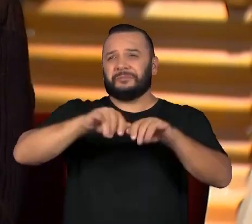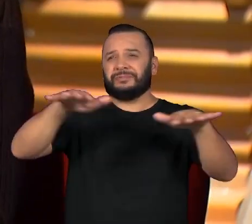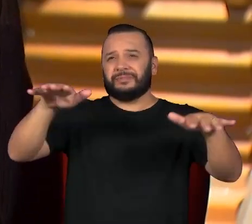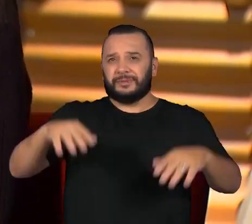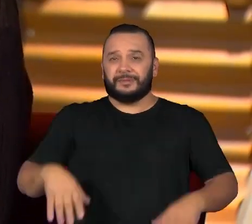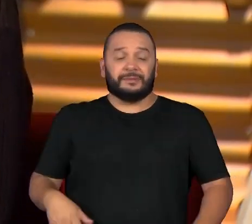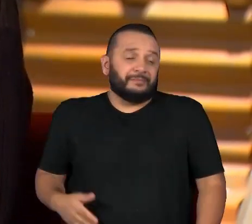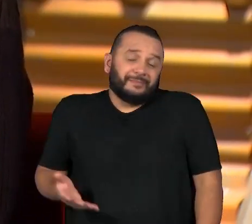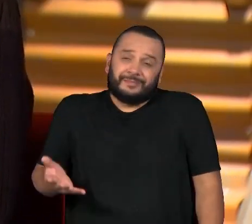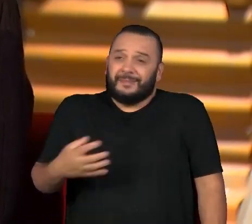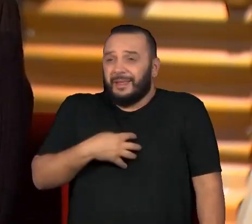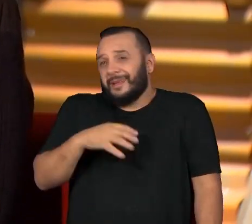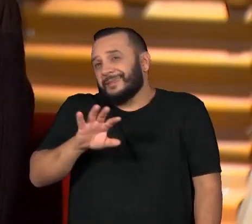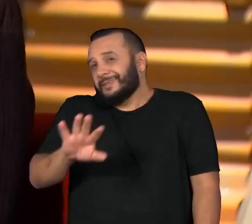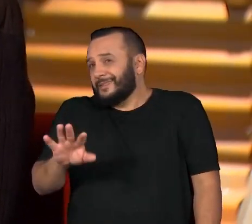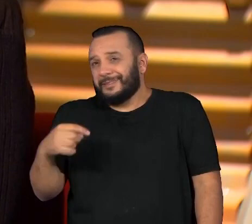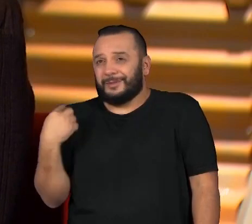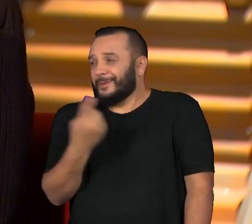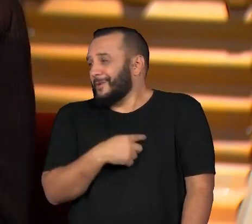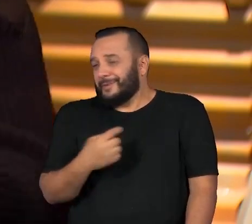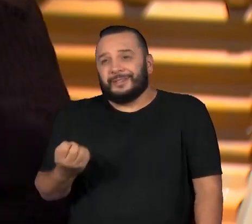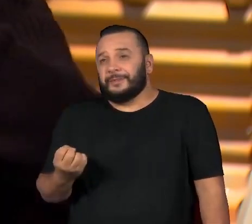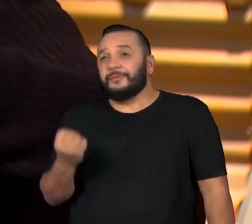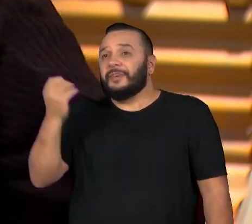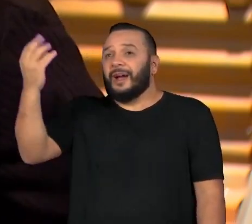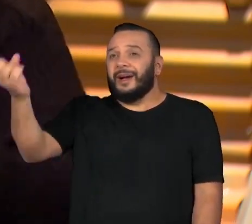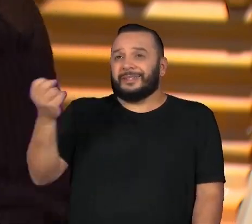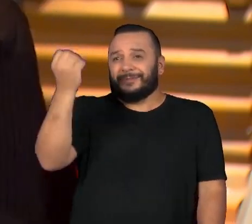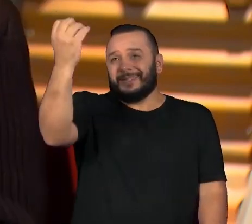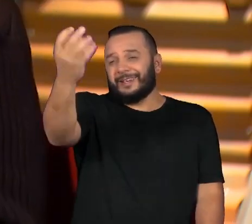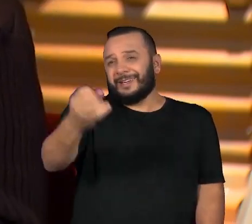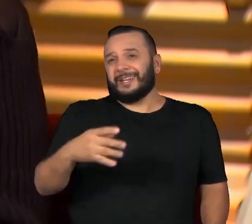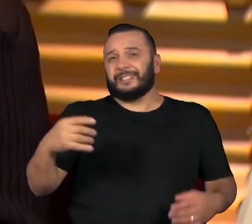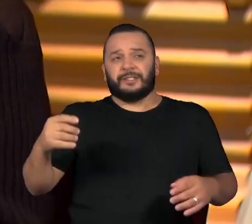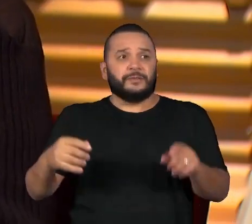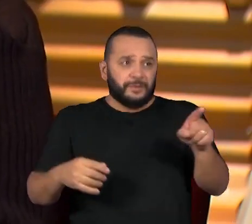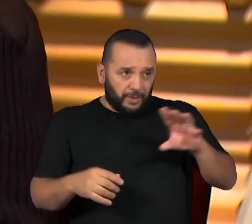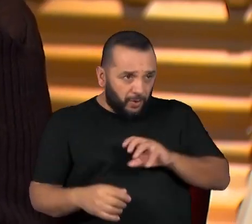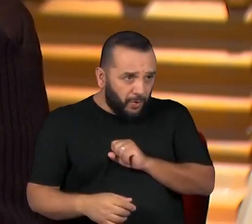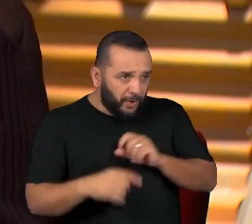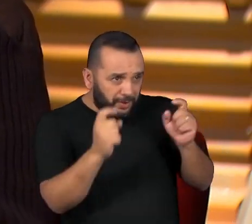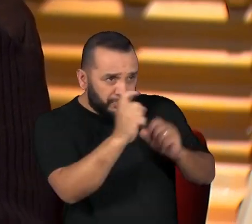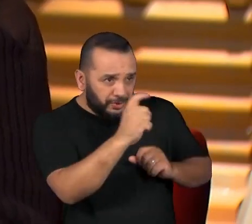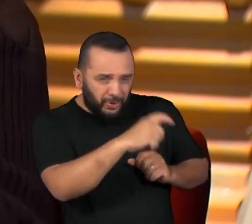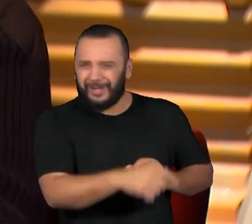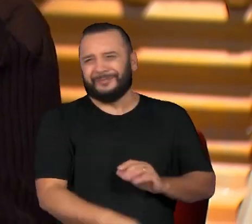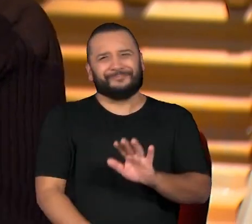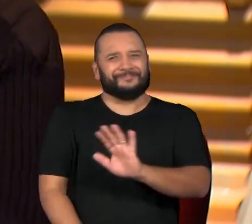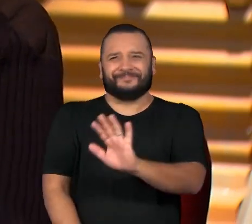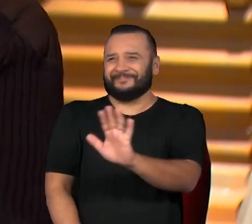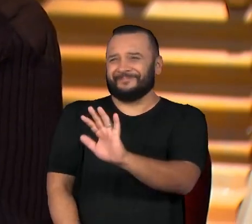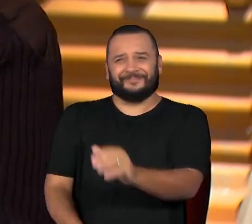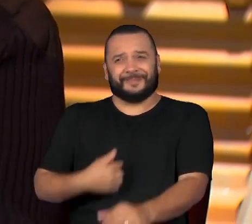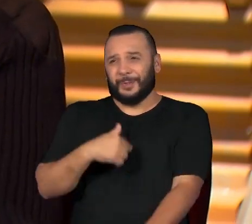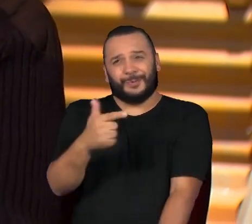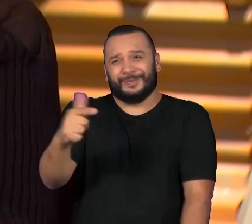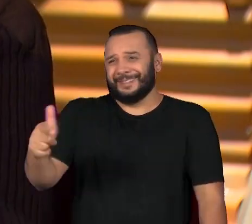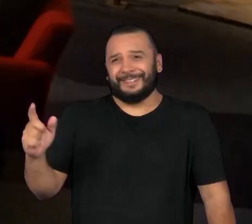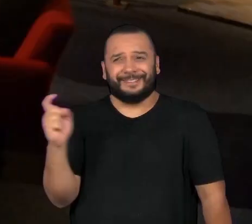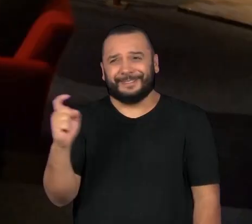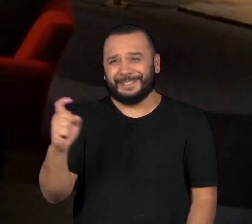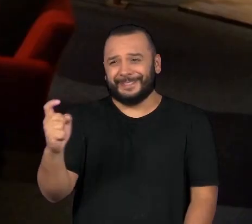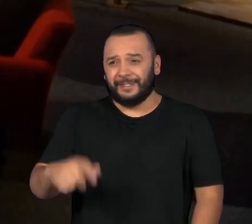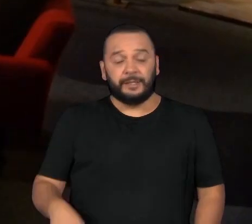sendo a gente fazendo turnê acho que a gente é bem old aind você fica lá no tiktok bicando não tiktok é uma coisa que eu não tenho ainda